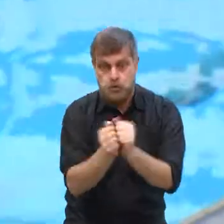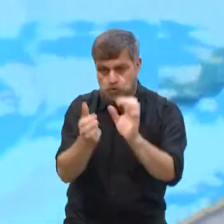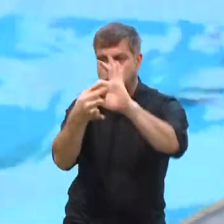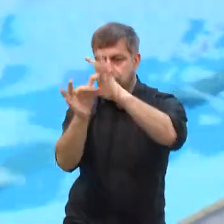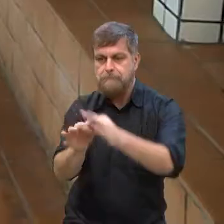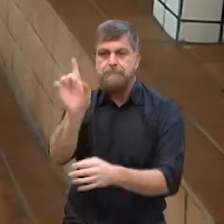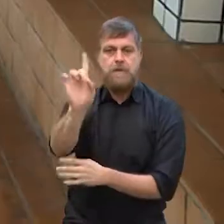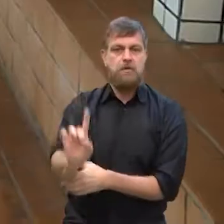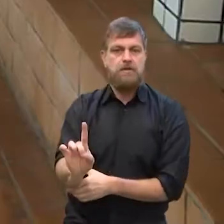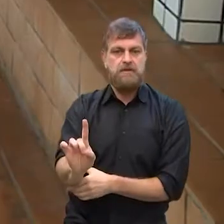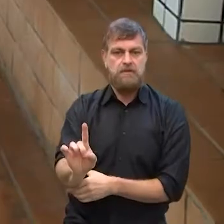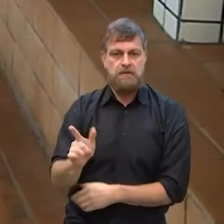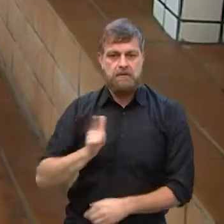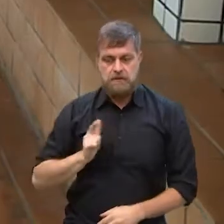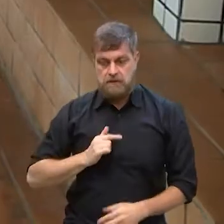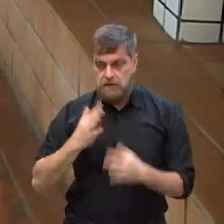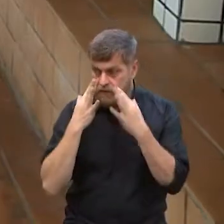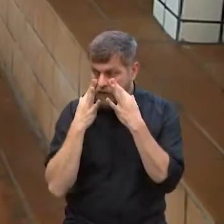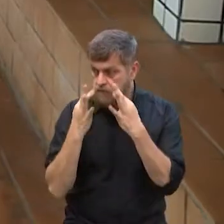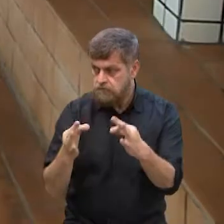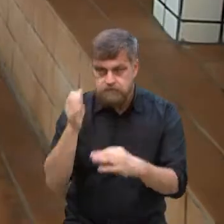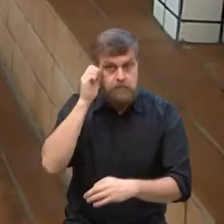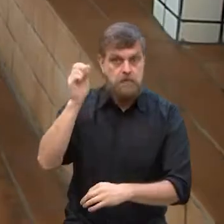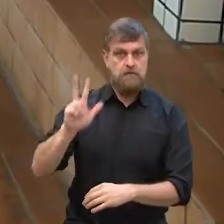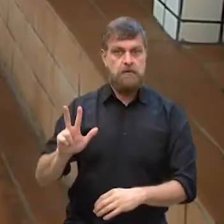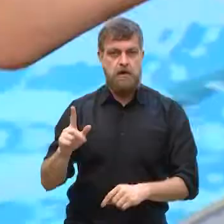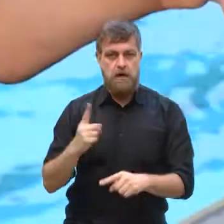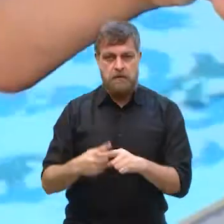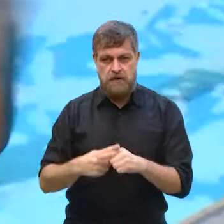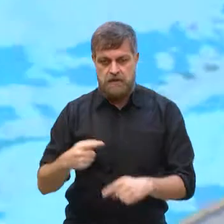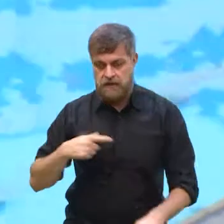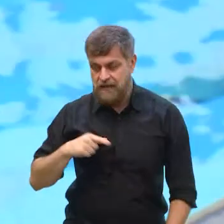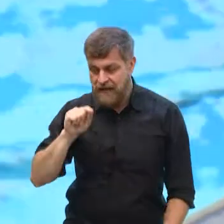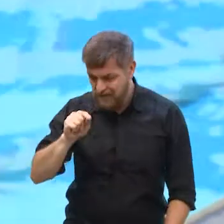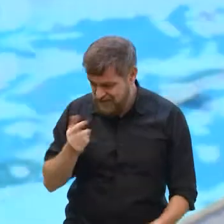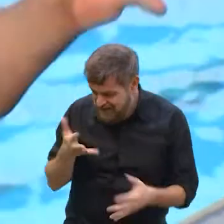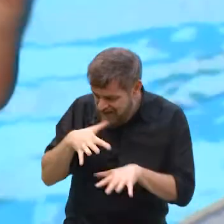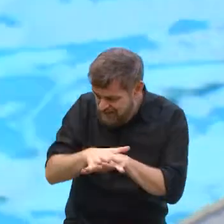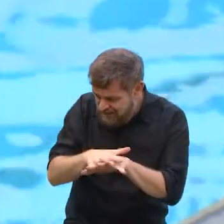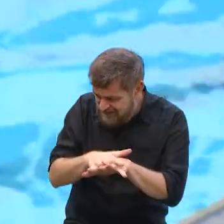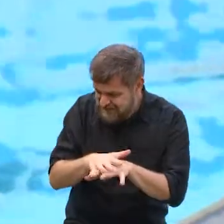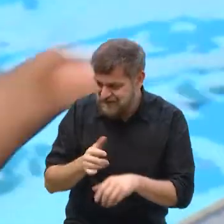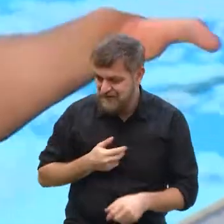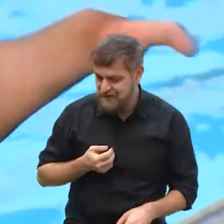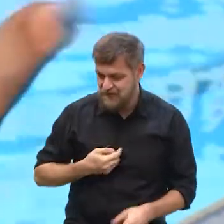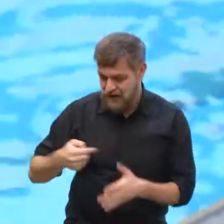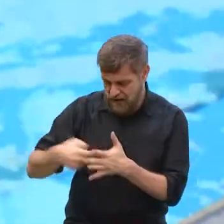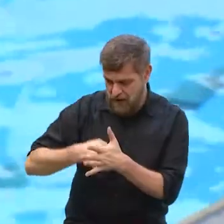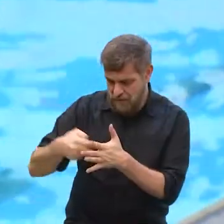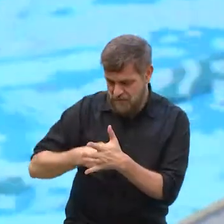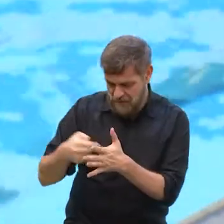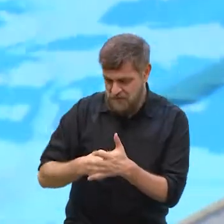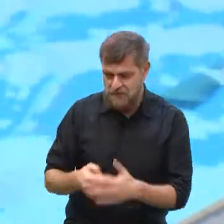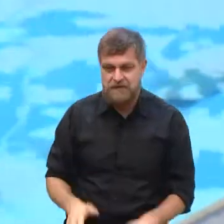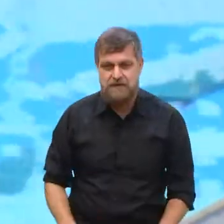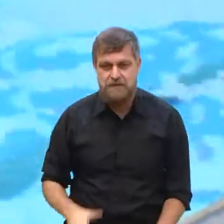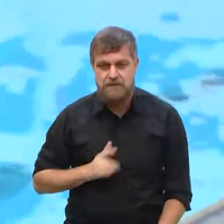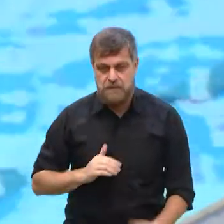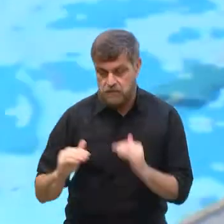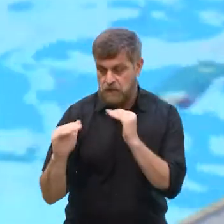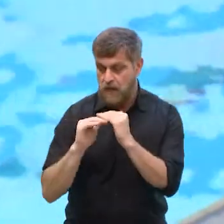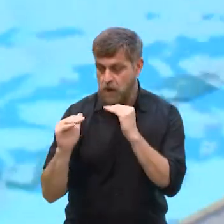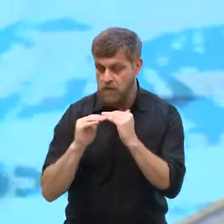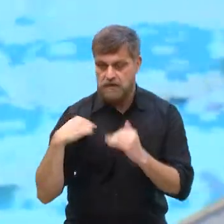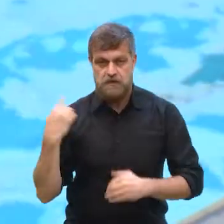Jogos Paralímpicos. E isso foi o que mais me chamou a atenção, que entra aqui no que a gente falou naquela discussão, naquela pergunta polêmica, da igualdade,